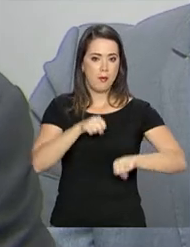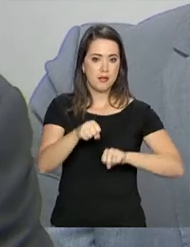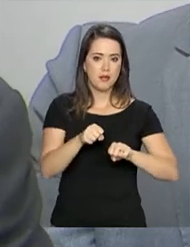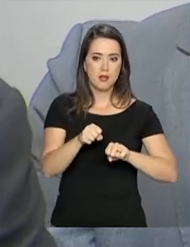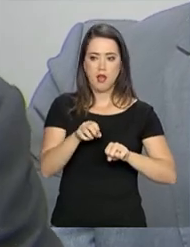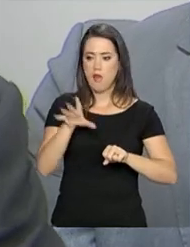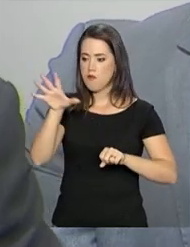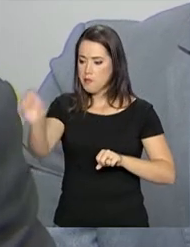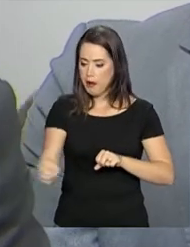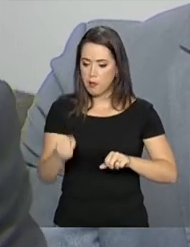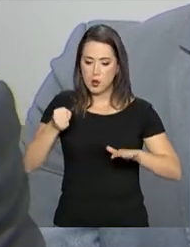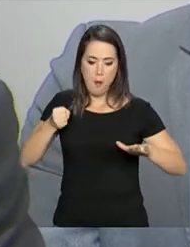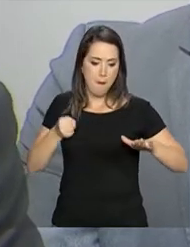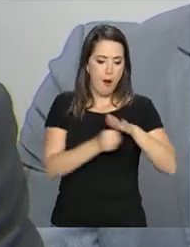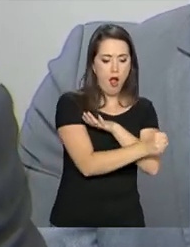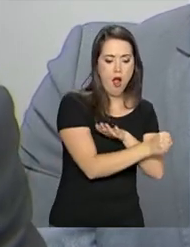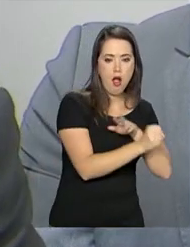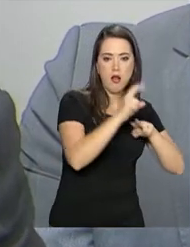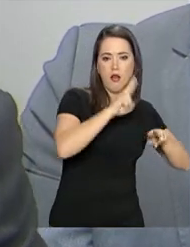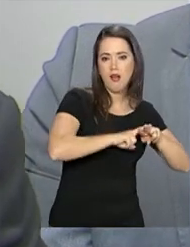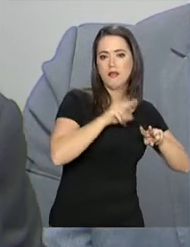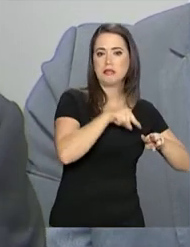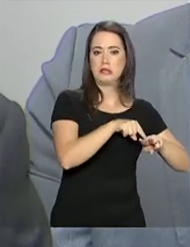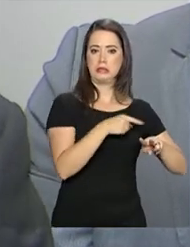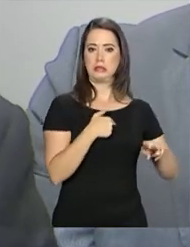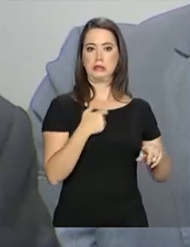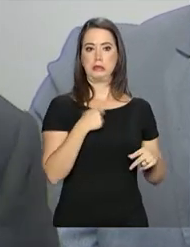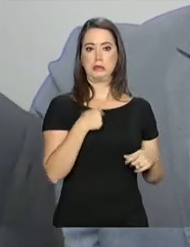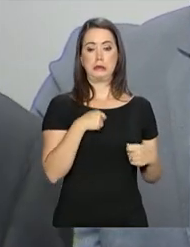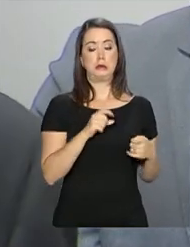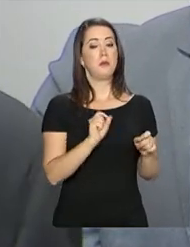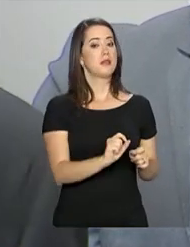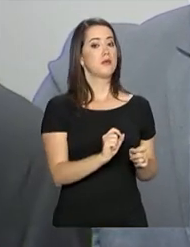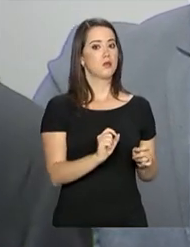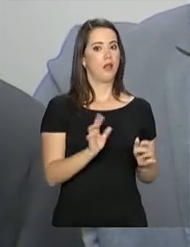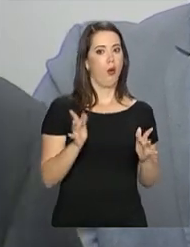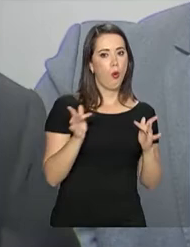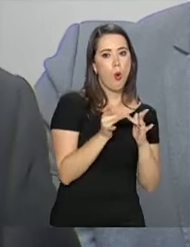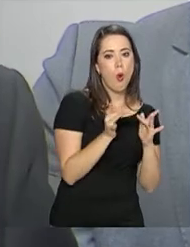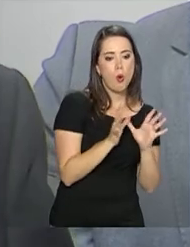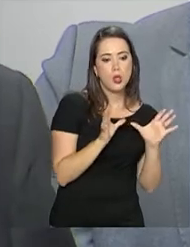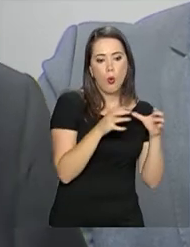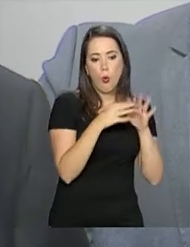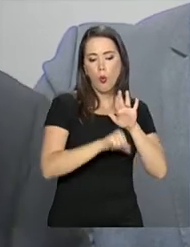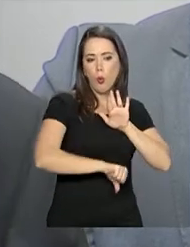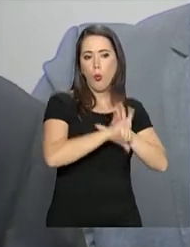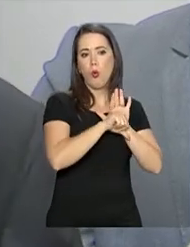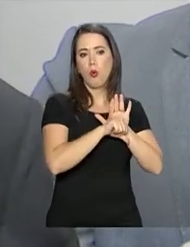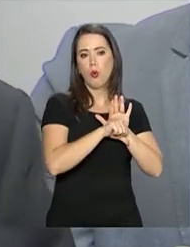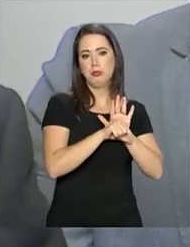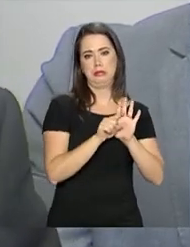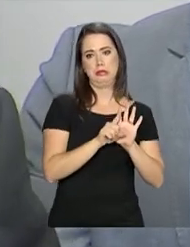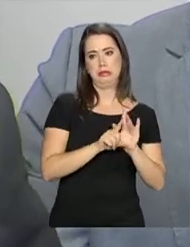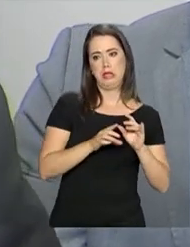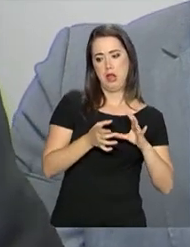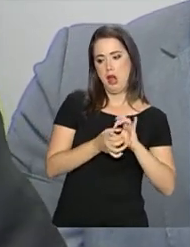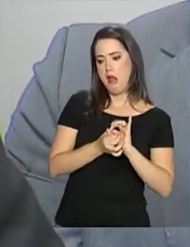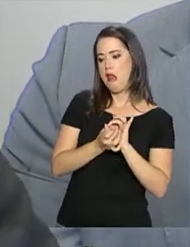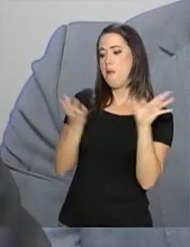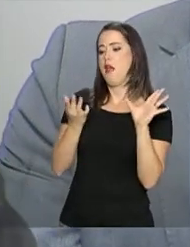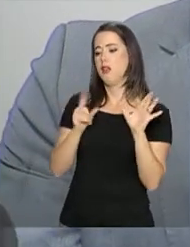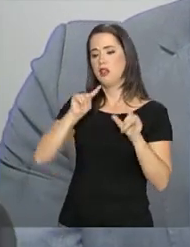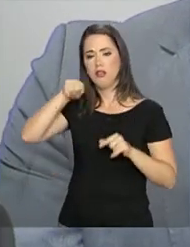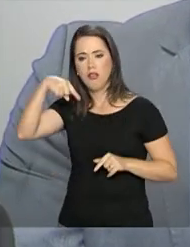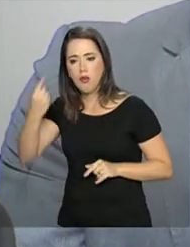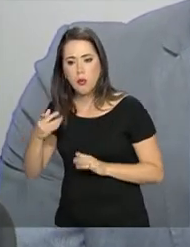sistema penal ele pra sobreviver vai ter que se associar uma grande facção criminosa e vai voltar para a rua não mais como alguém que por